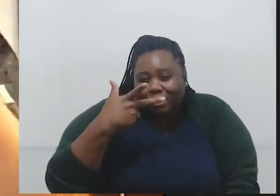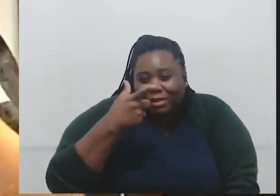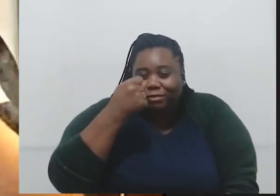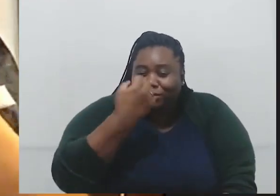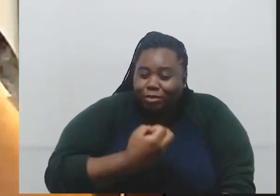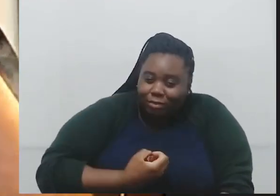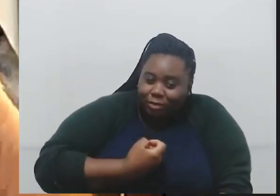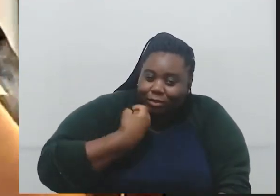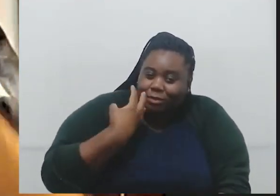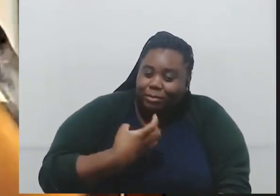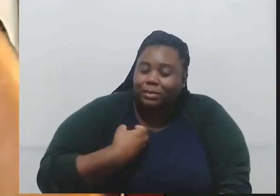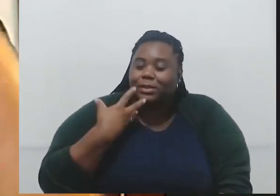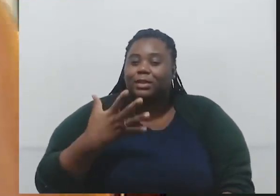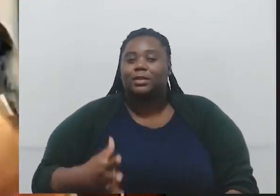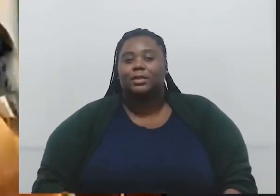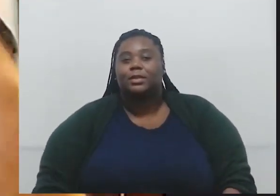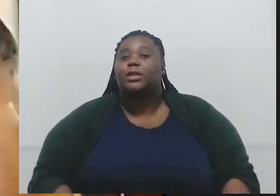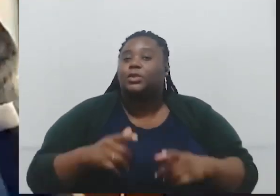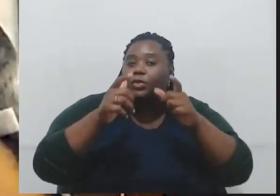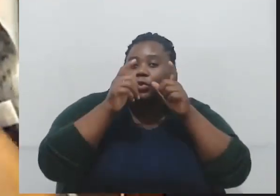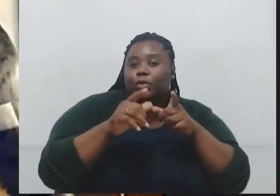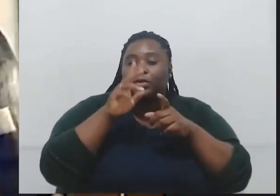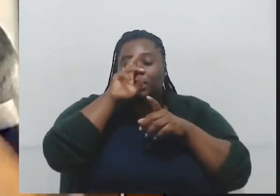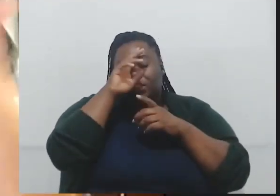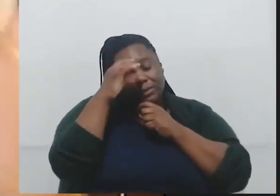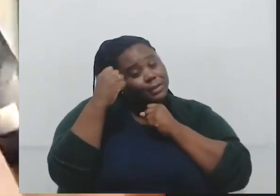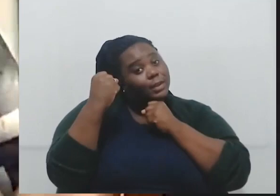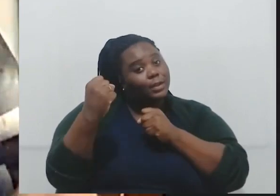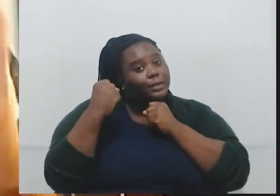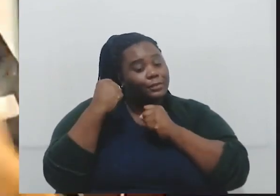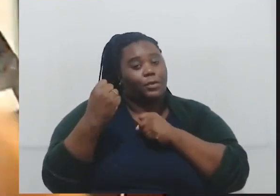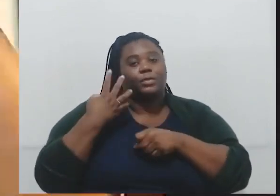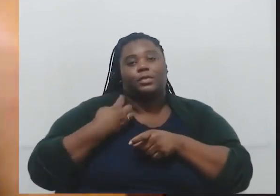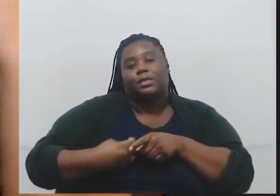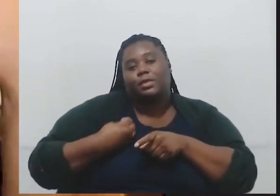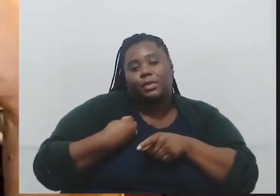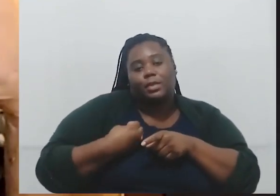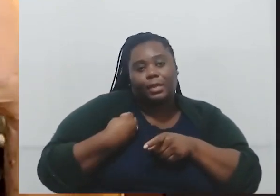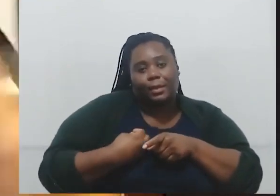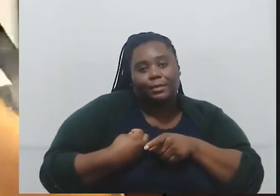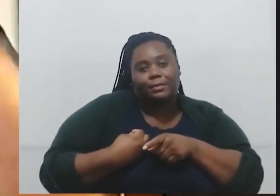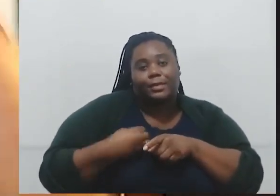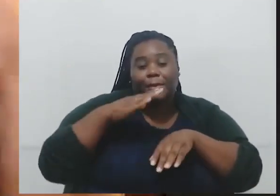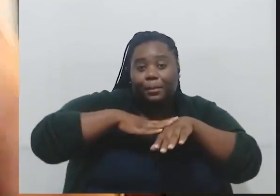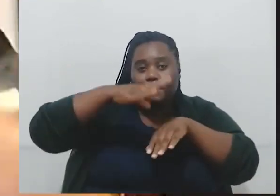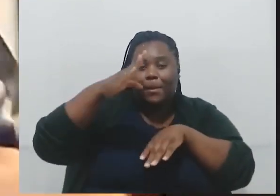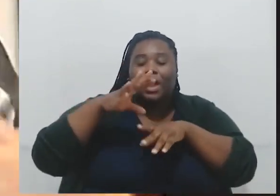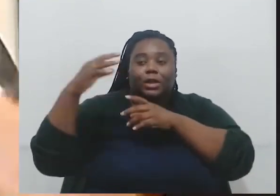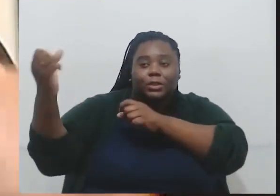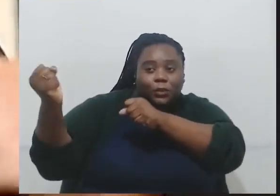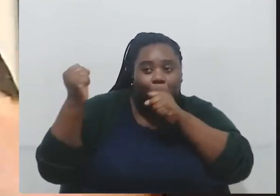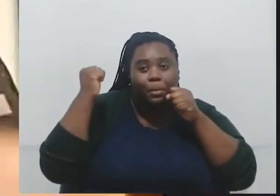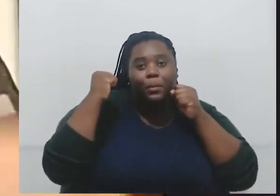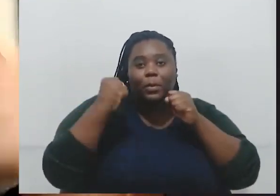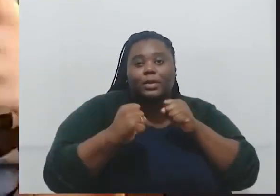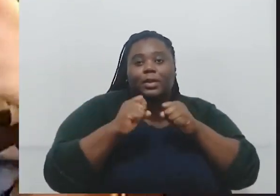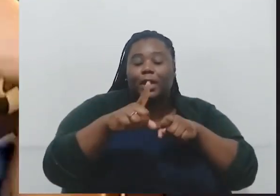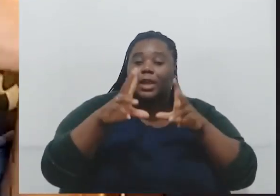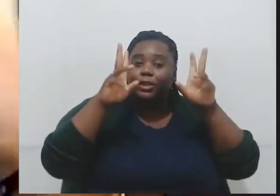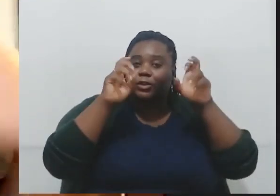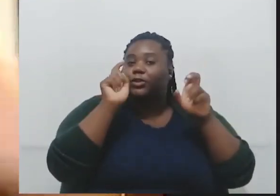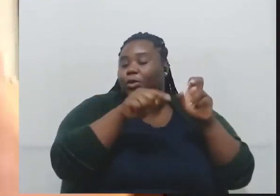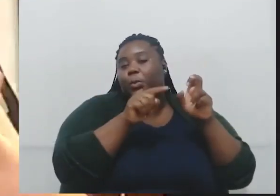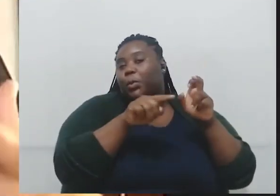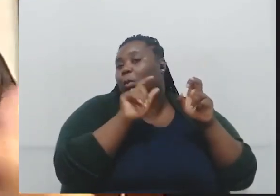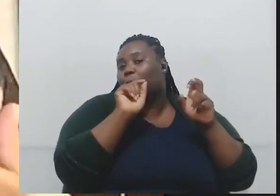inspirador, sabe? Nesse lugar das potencializações da vida. Mais do que do empoderamento, também, mas assim, é sobre isso, sobre